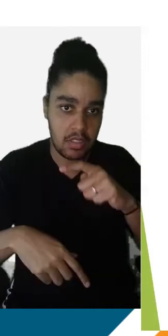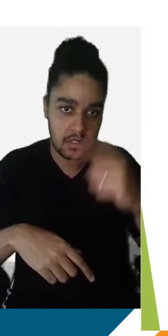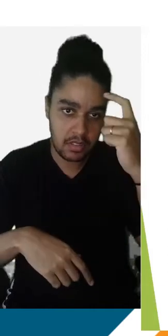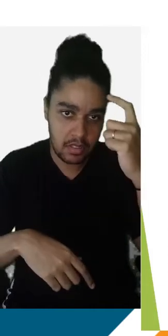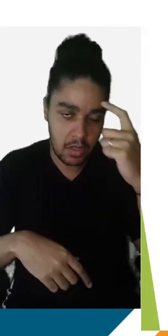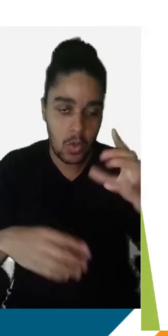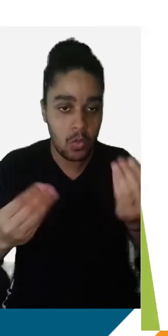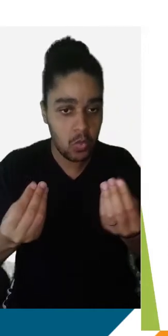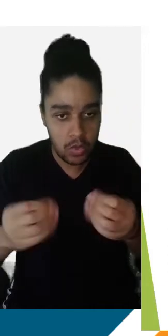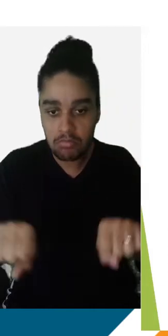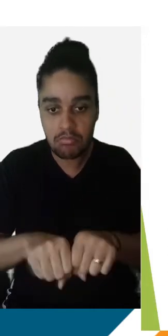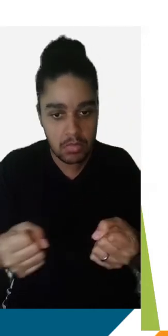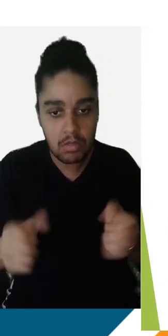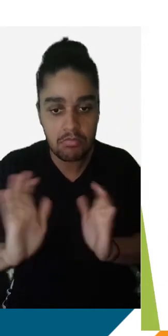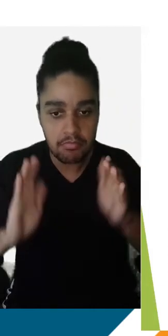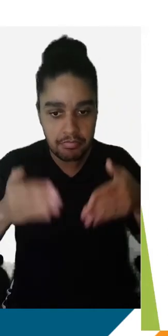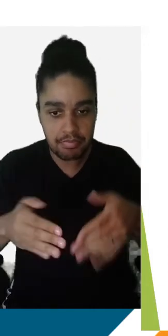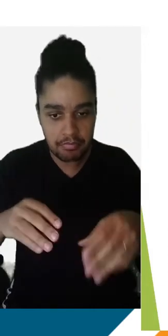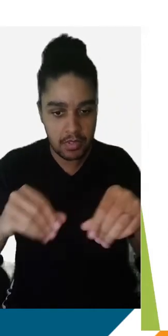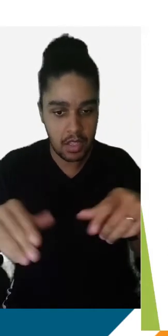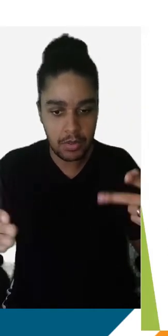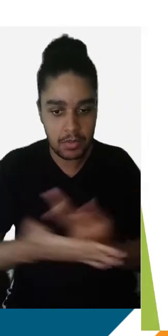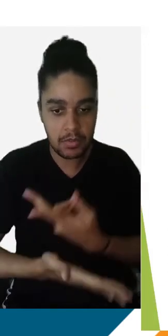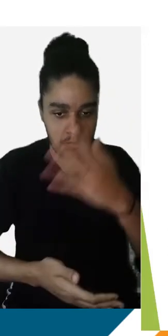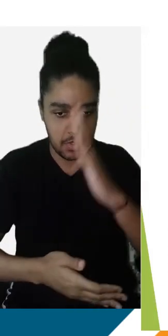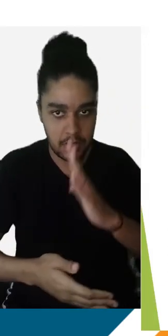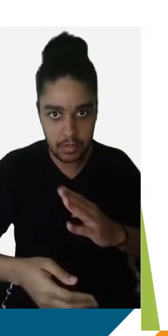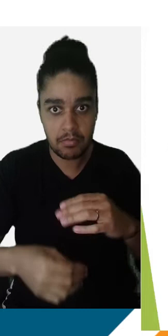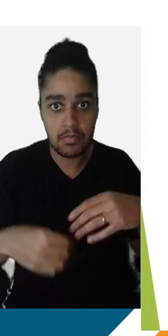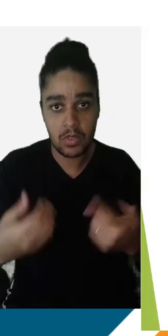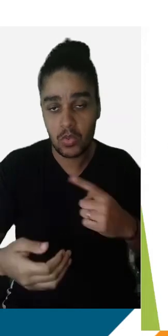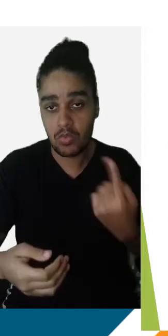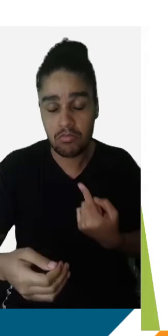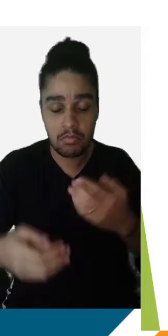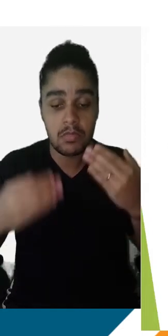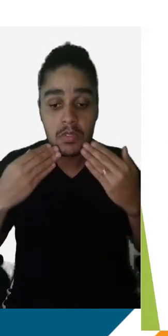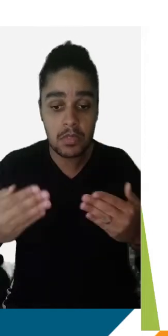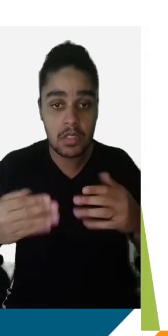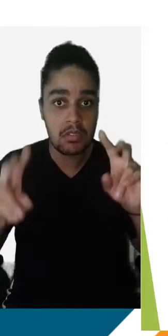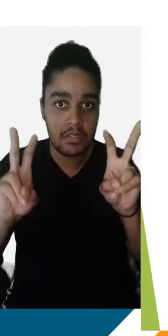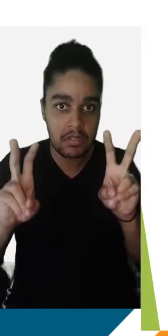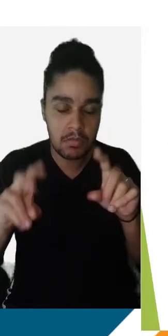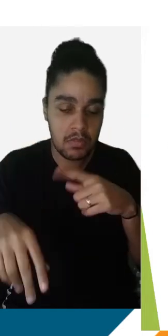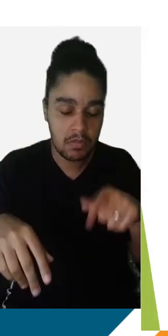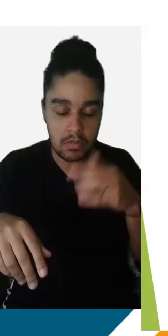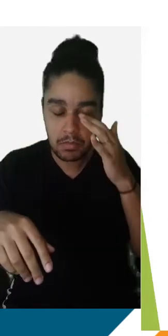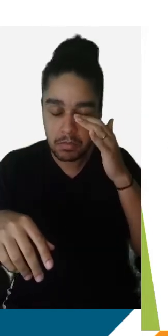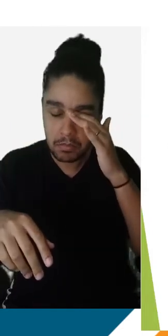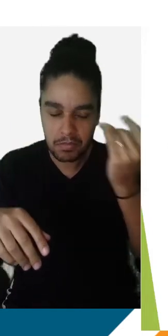dessa ideia, são muitos impactos que a concentração de terras causa no Brasil, beleza? Então, a gente vai apresentar os temas para